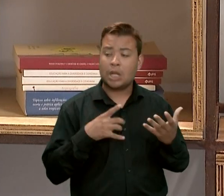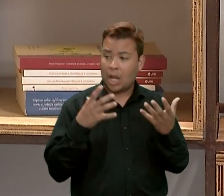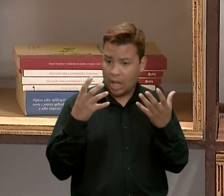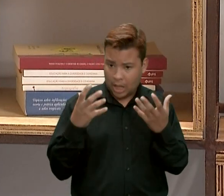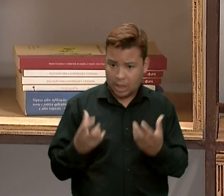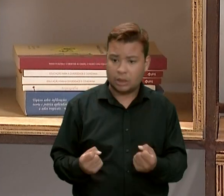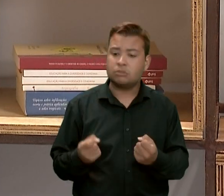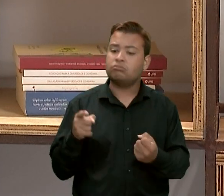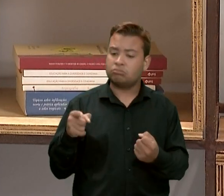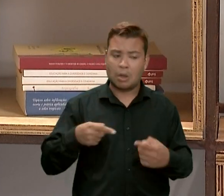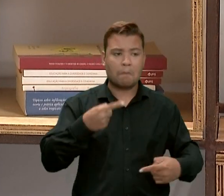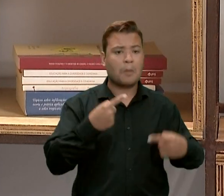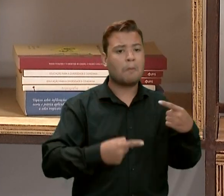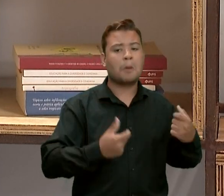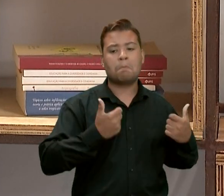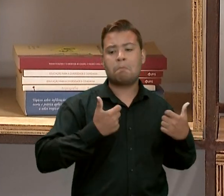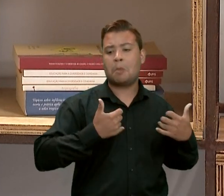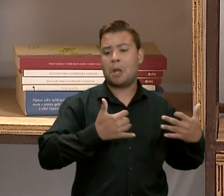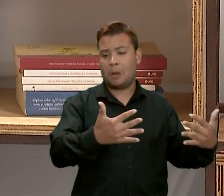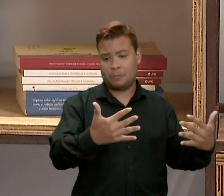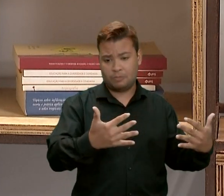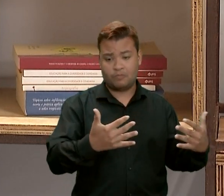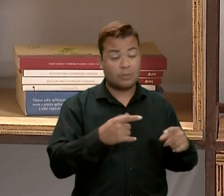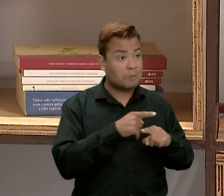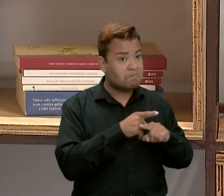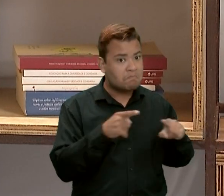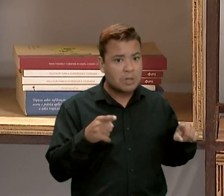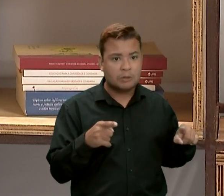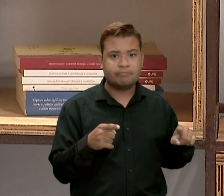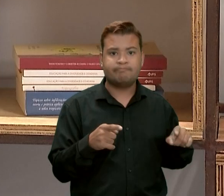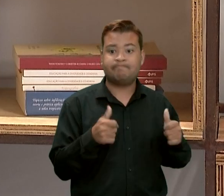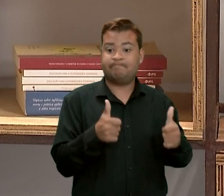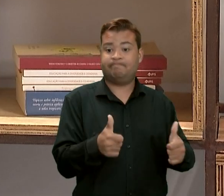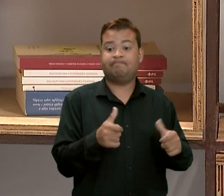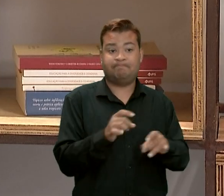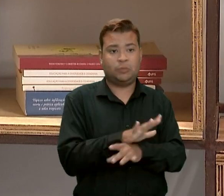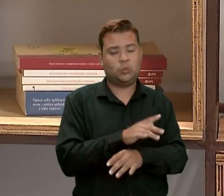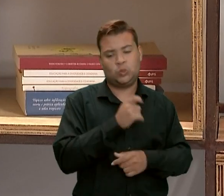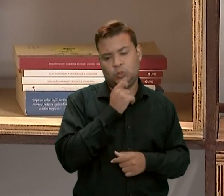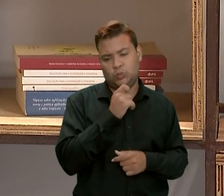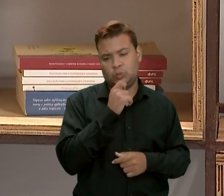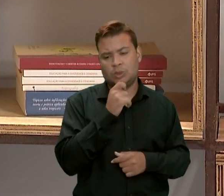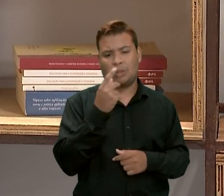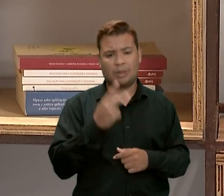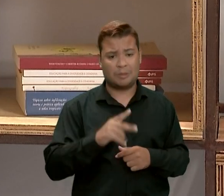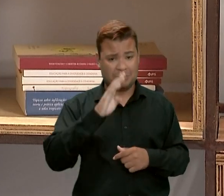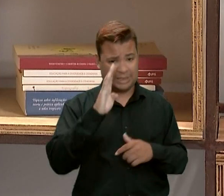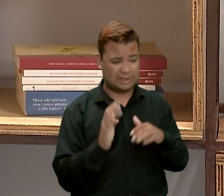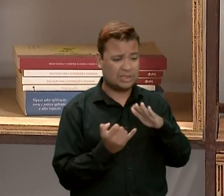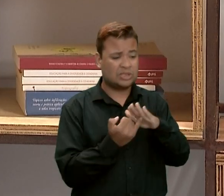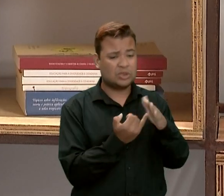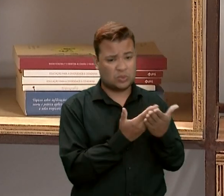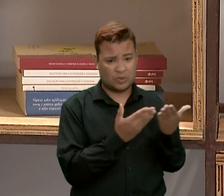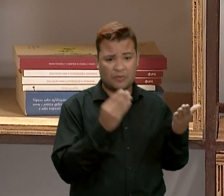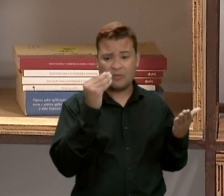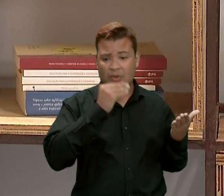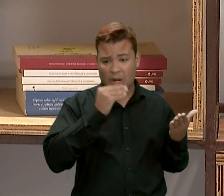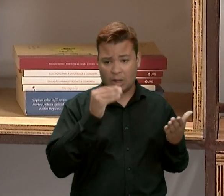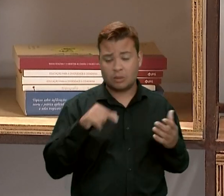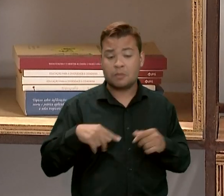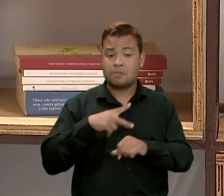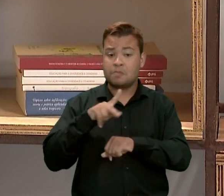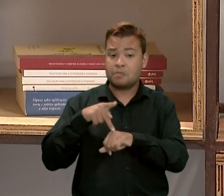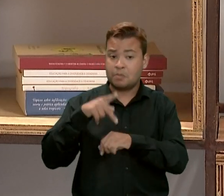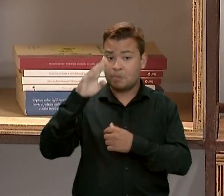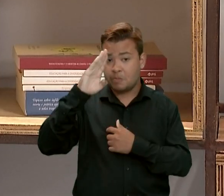para um debate público, mas isso é muito insuficiente. As instituições são muito frágeis ainda no Brasil. O Brasil, só para lembrar, é um dos países que